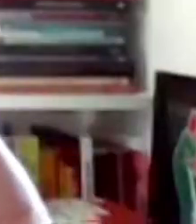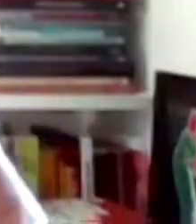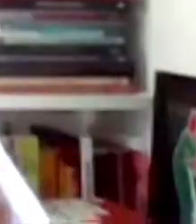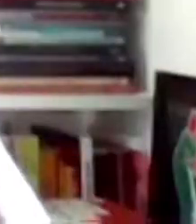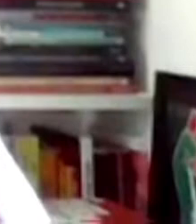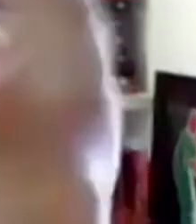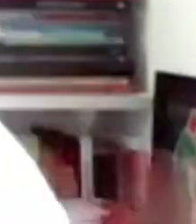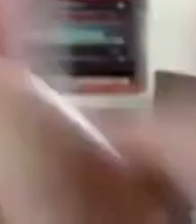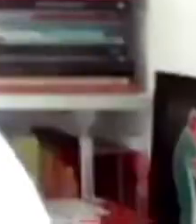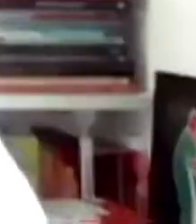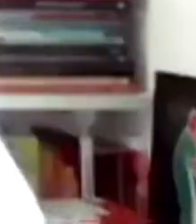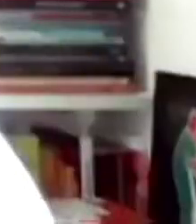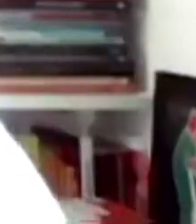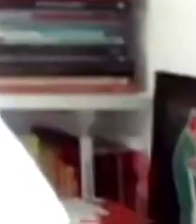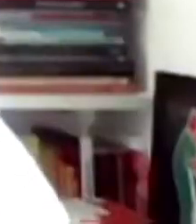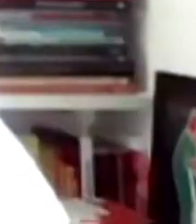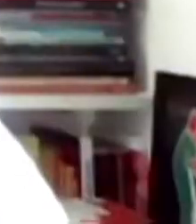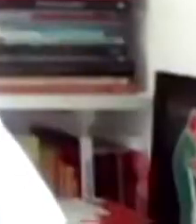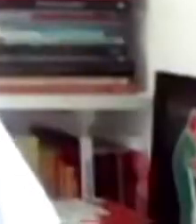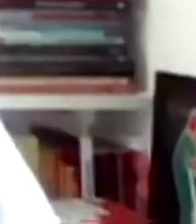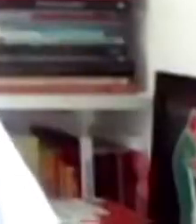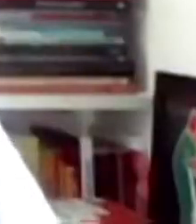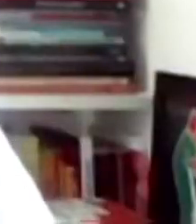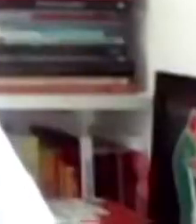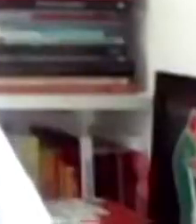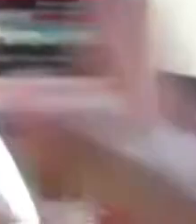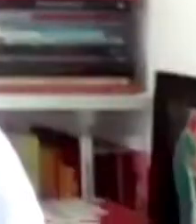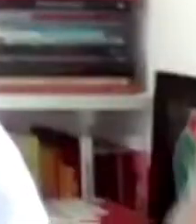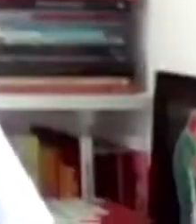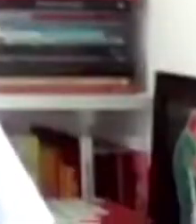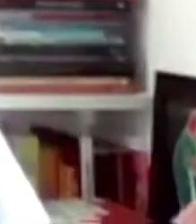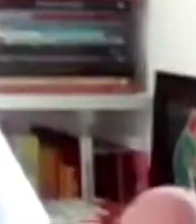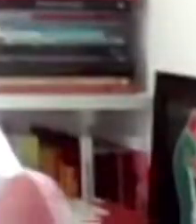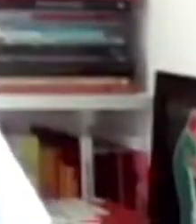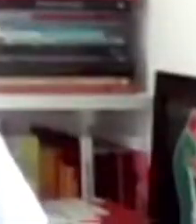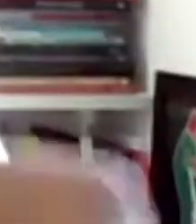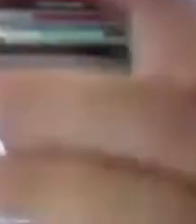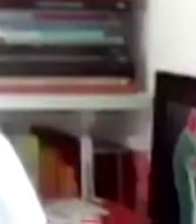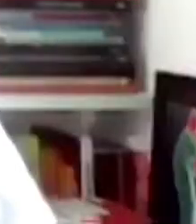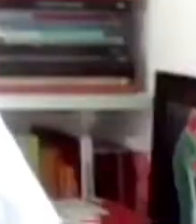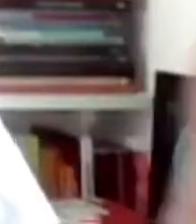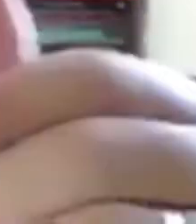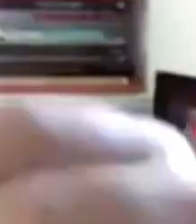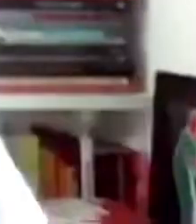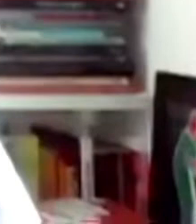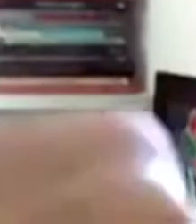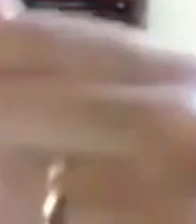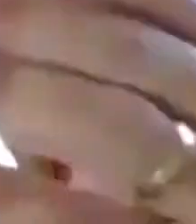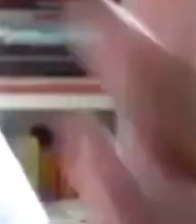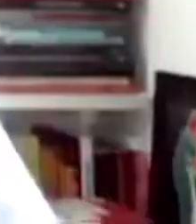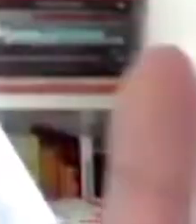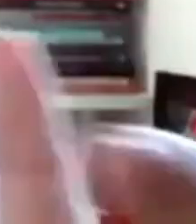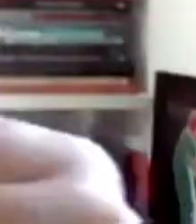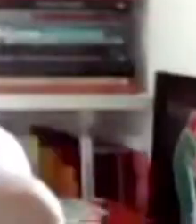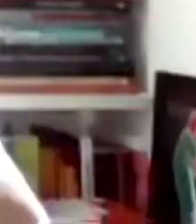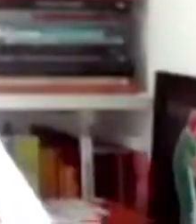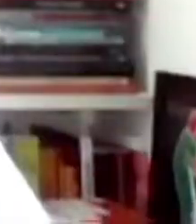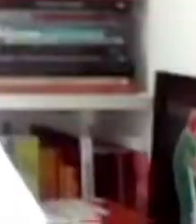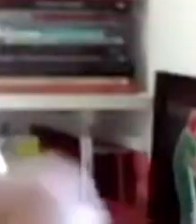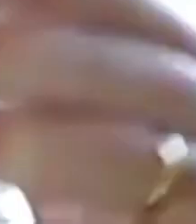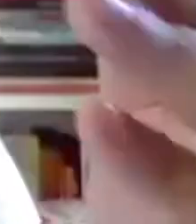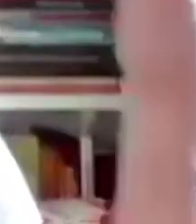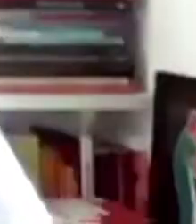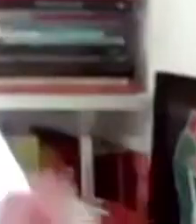professor, professora, para que tenha todos os efeitos jurídicos, seja para depois garantir o piso, para garantir a jornada de 1/3, para garantir a